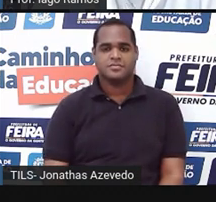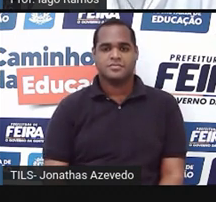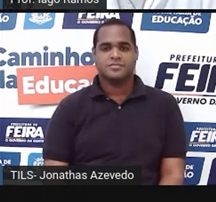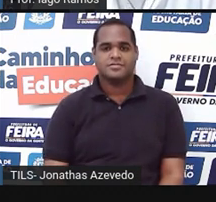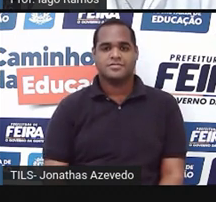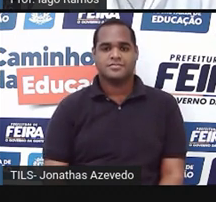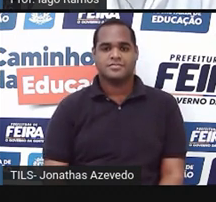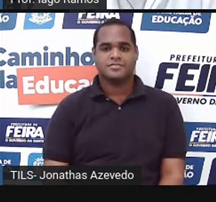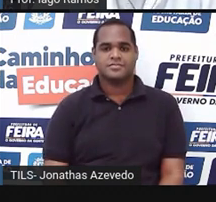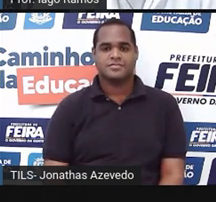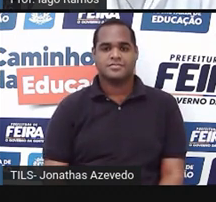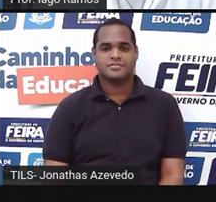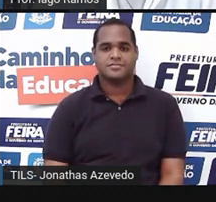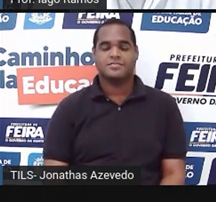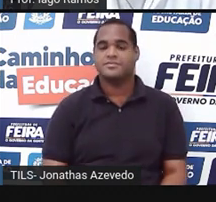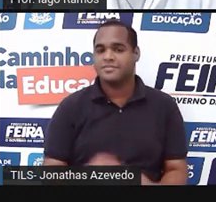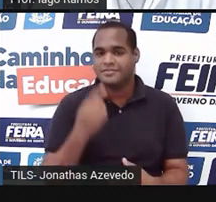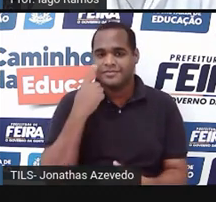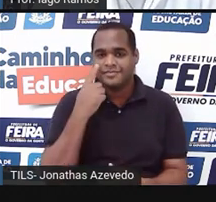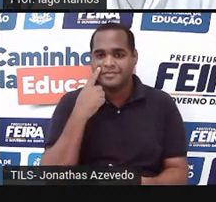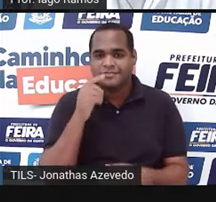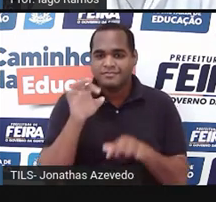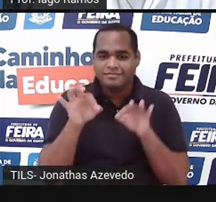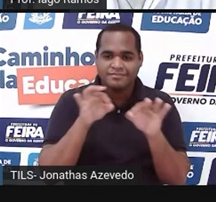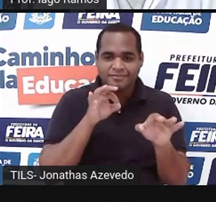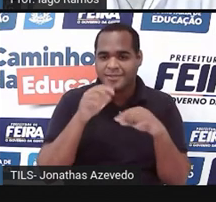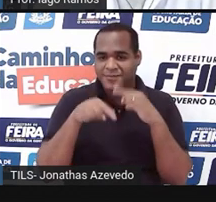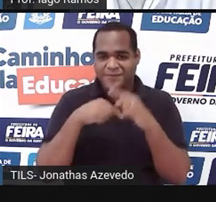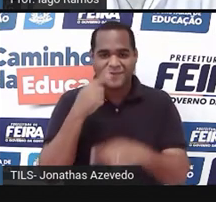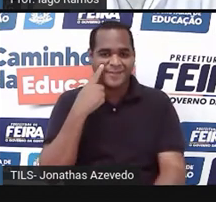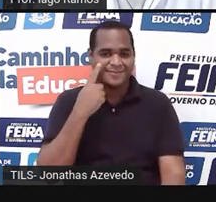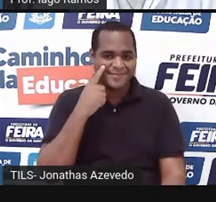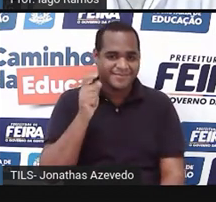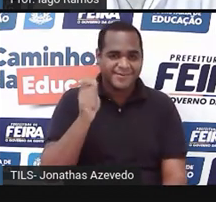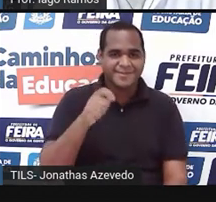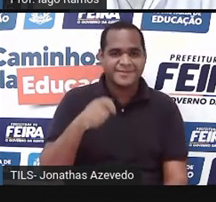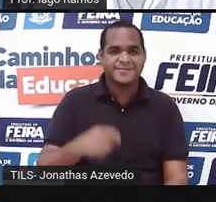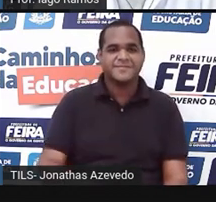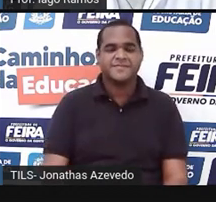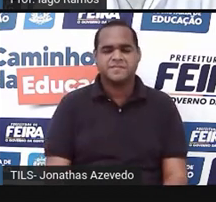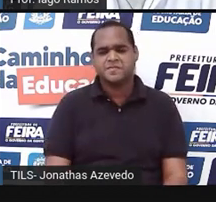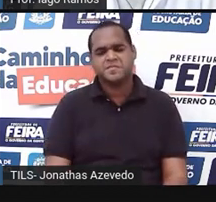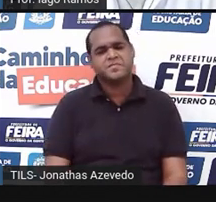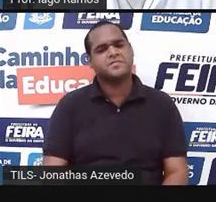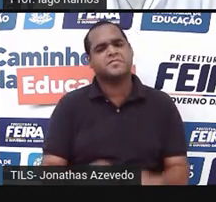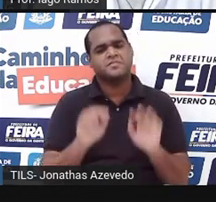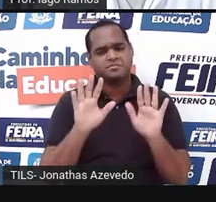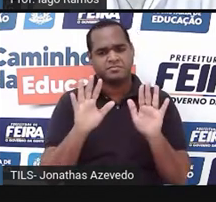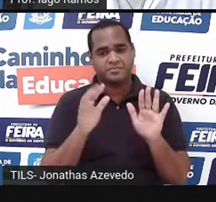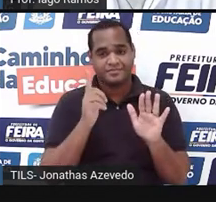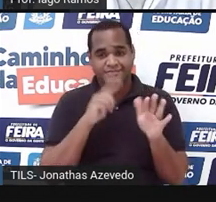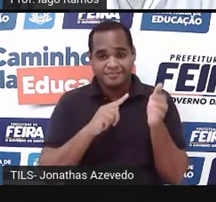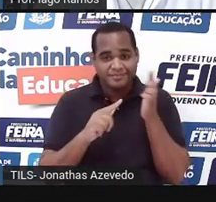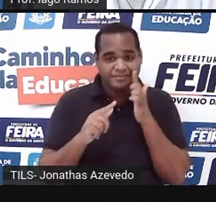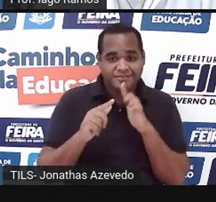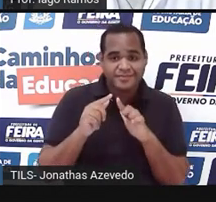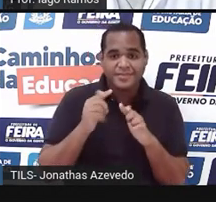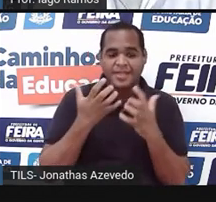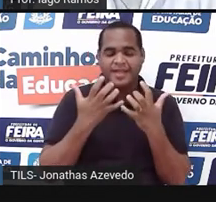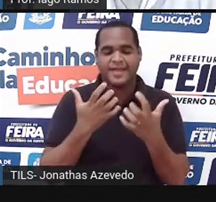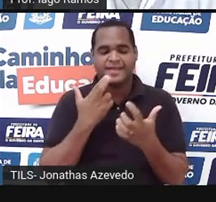Bom vamos lá tem coisas da vida e se você já quiser arriscar